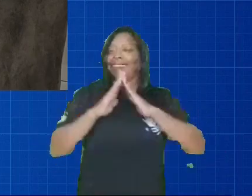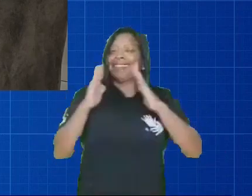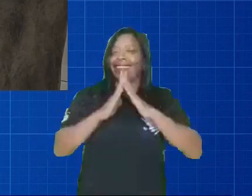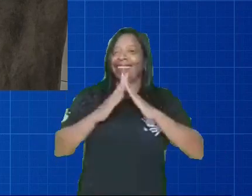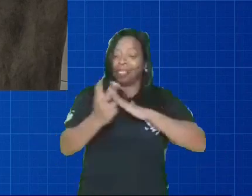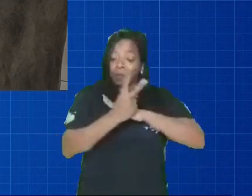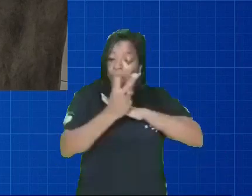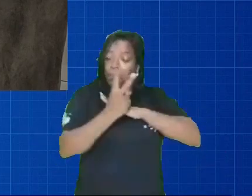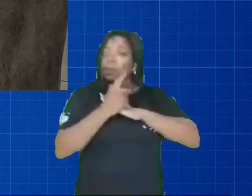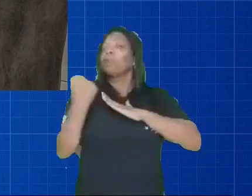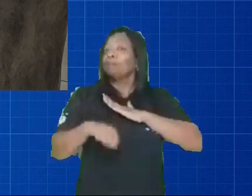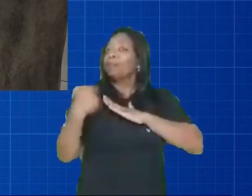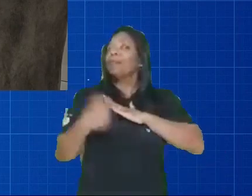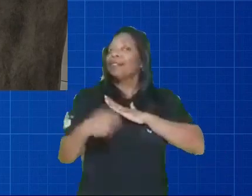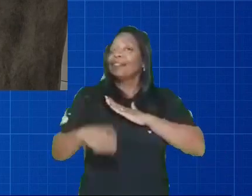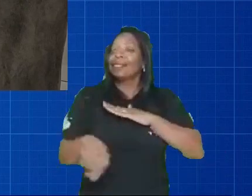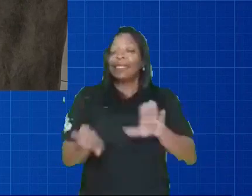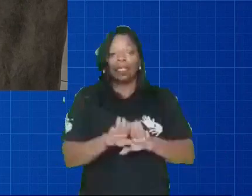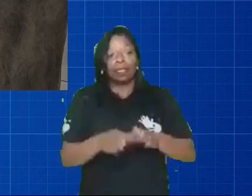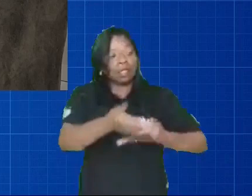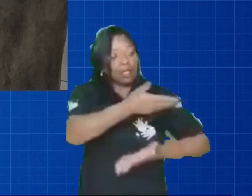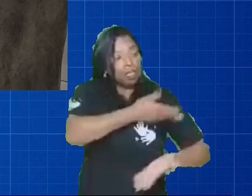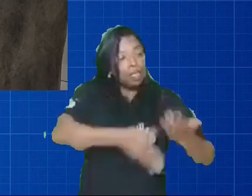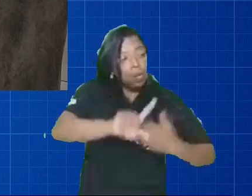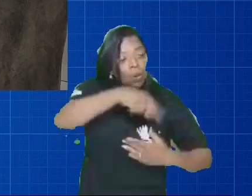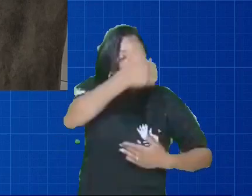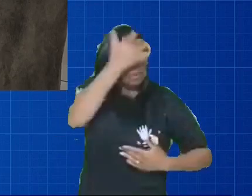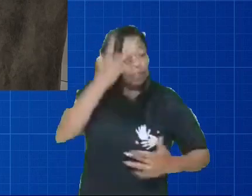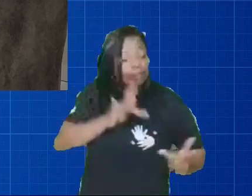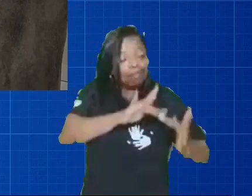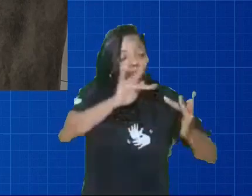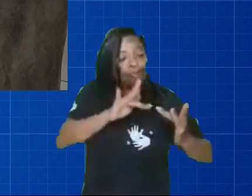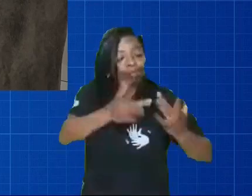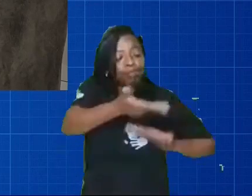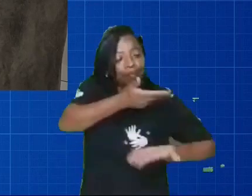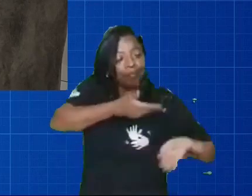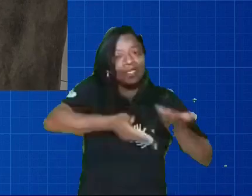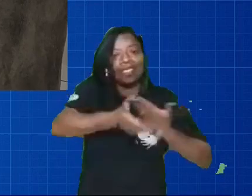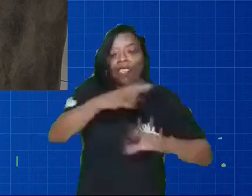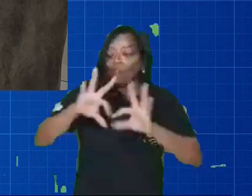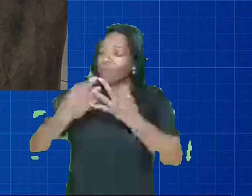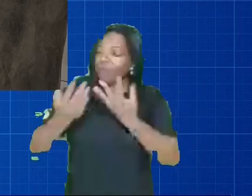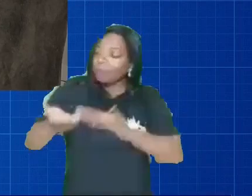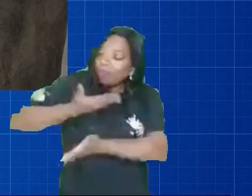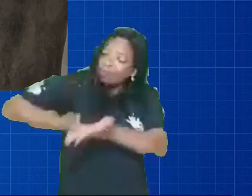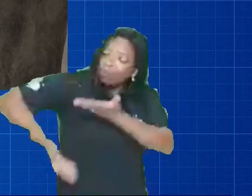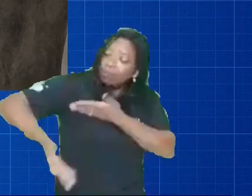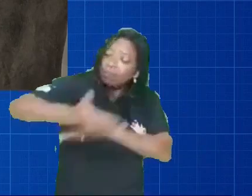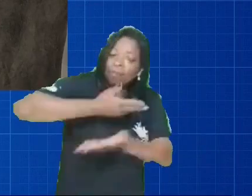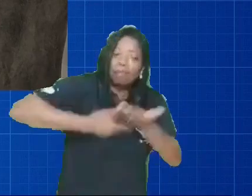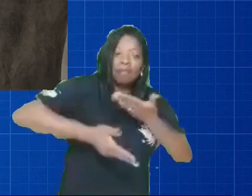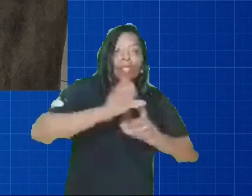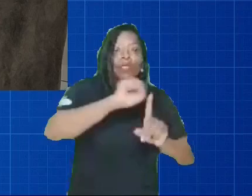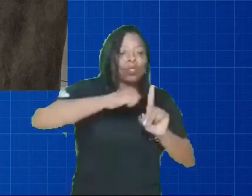relações que vão crescendo pela escola, vão crescendo pelos amigos, né, sustentado por uma família, sustentado por uma sociedade. Então,